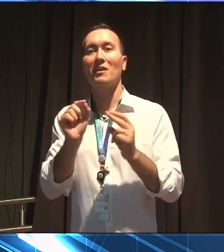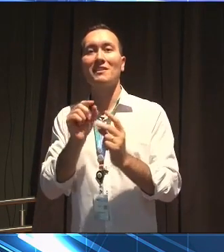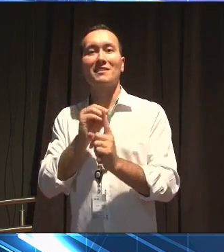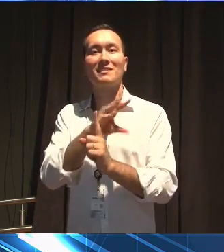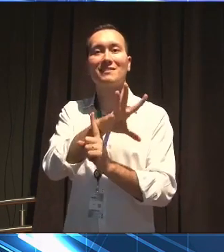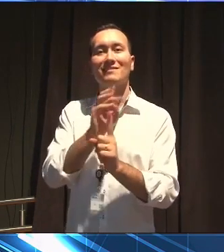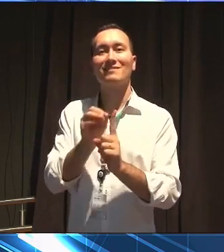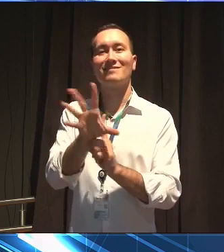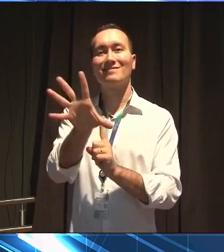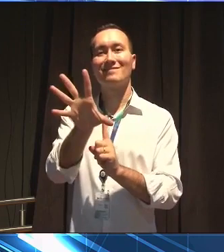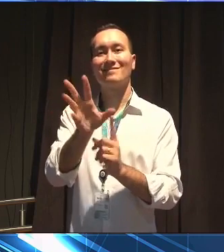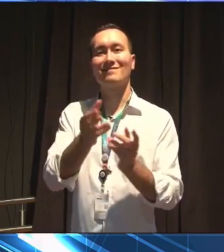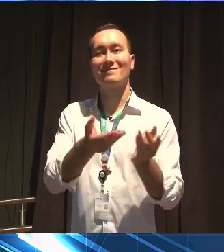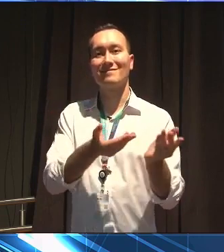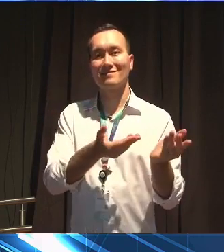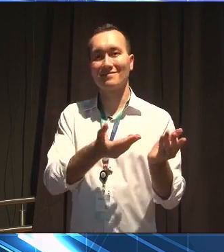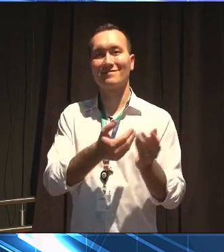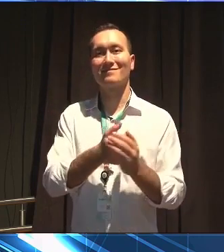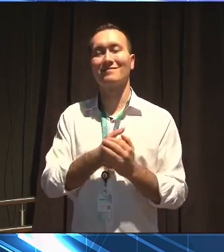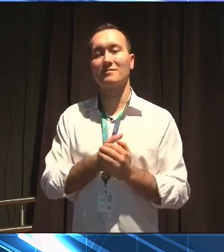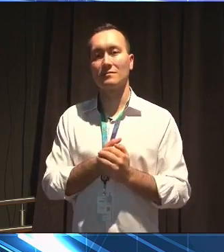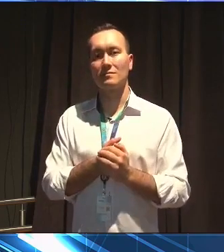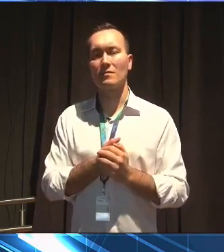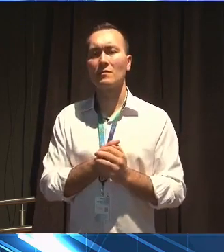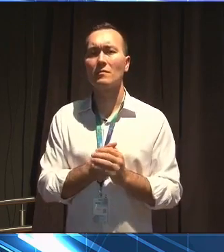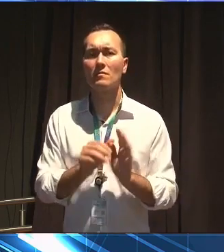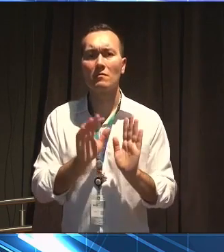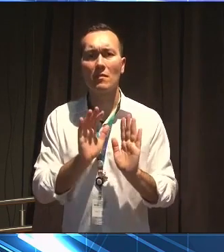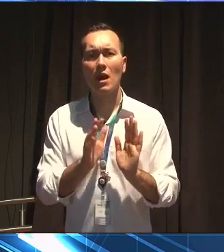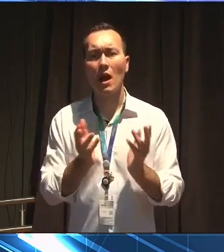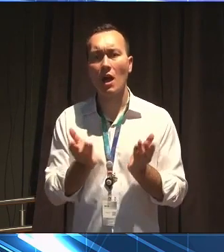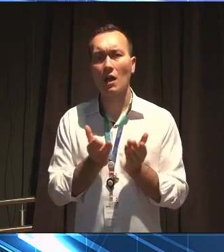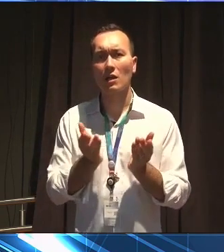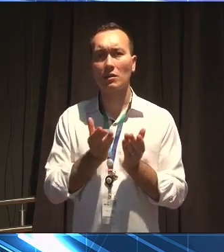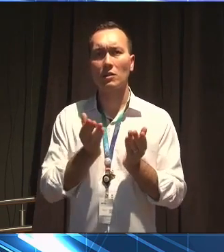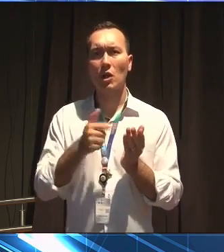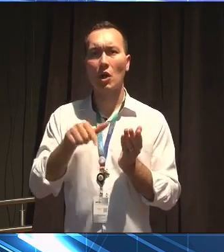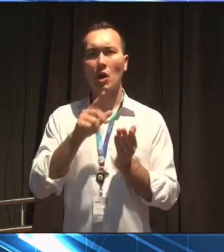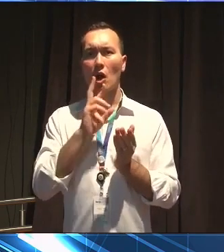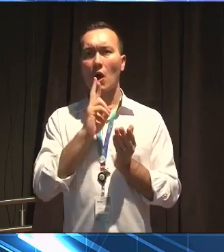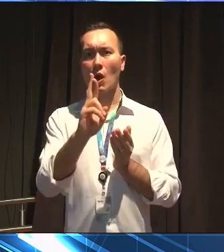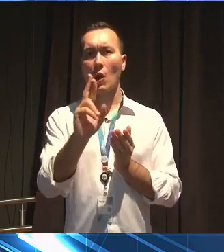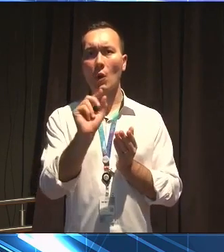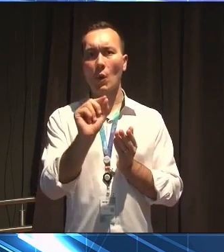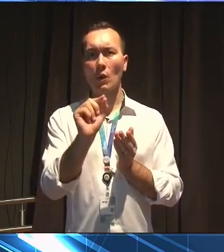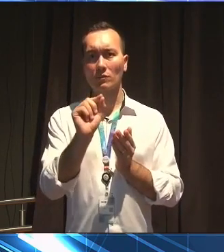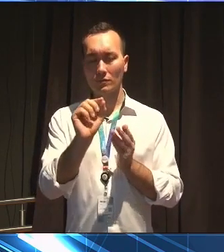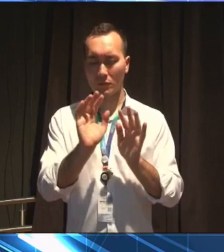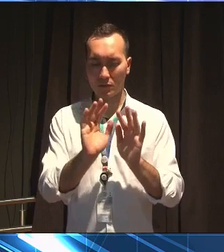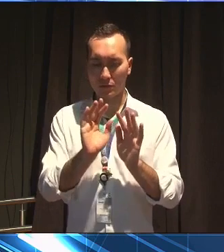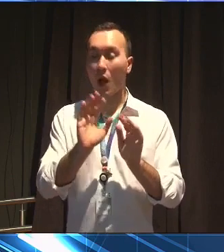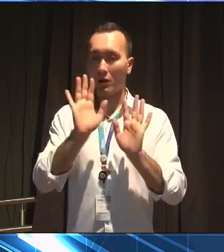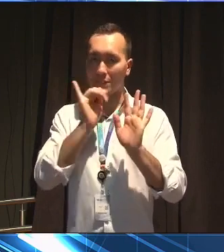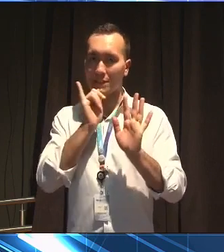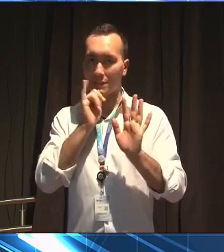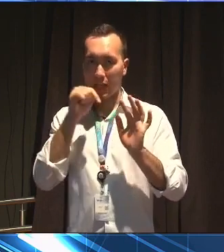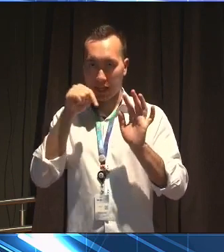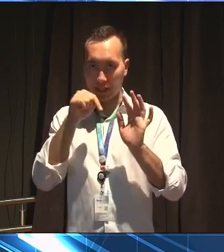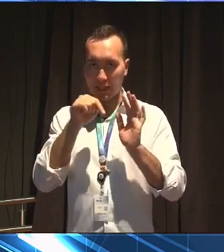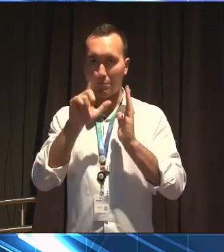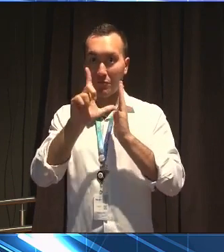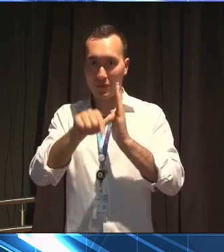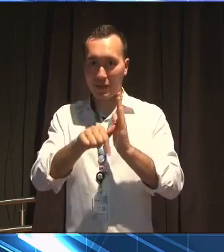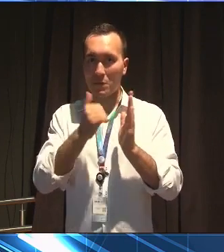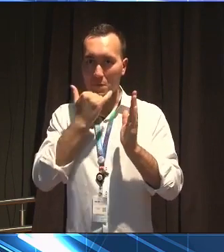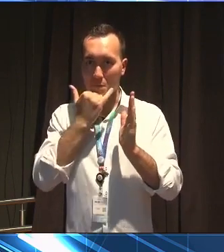E a pergunta que nós vamos responder ao final dessa palestra é: como que a gente